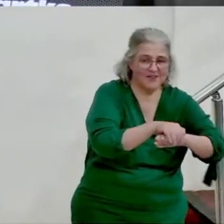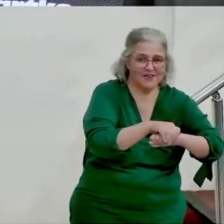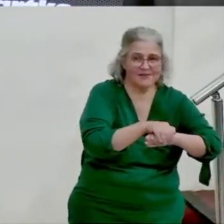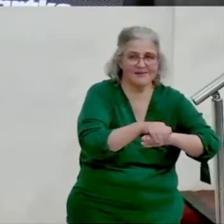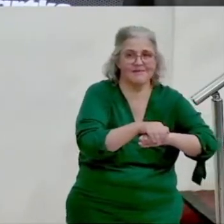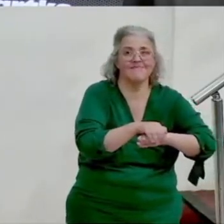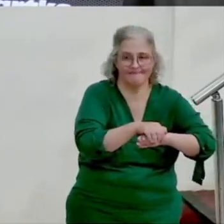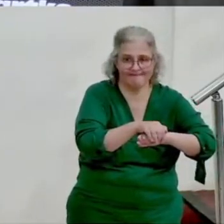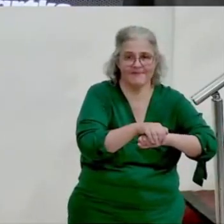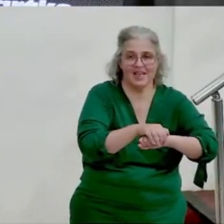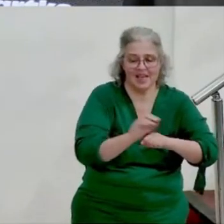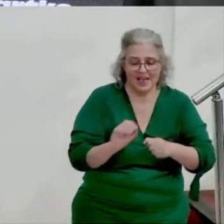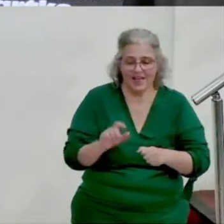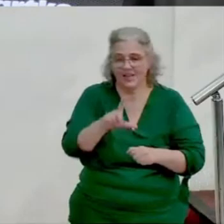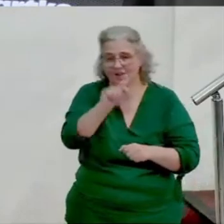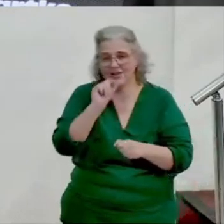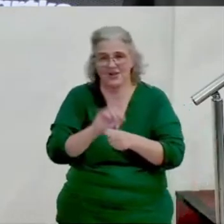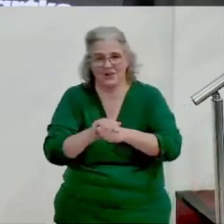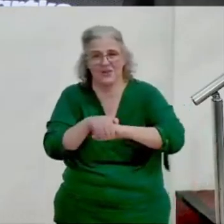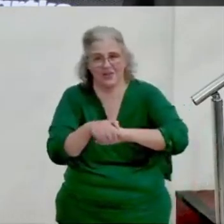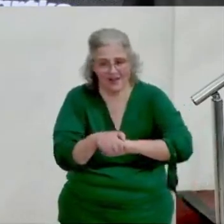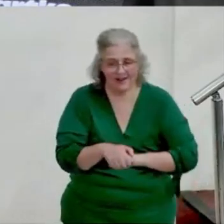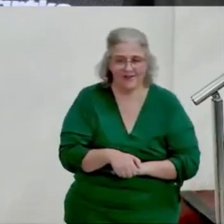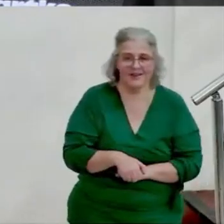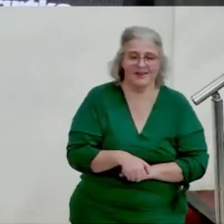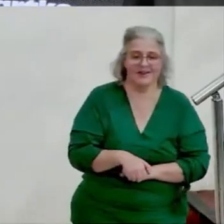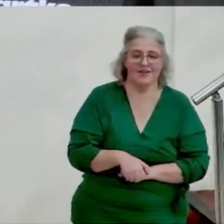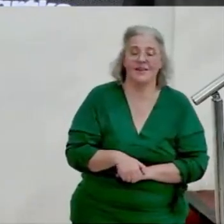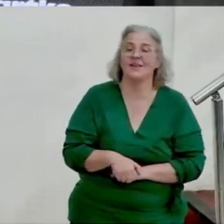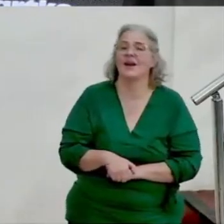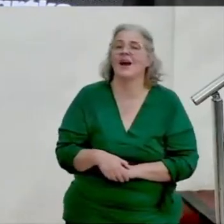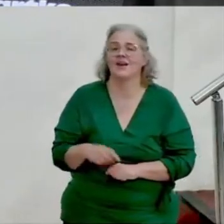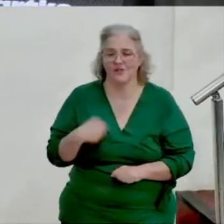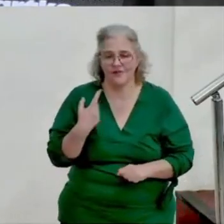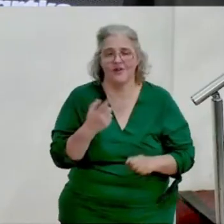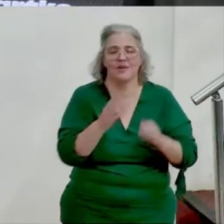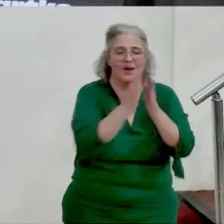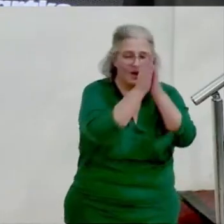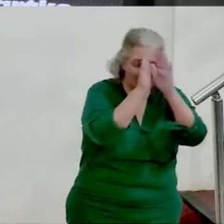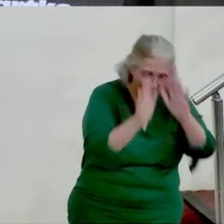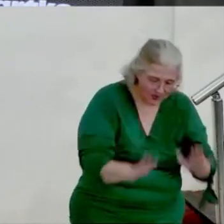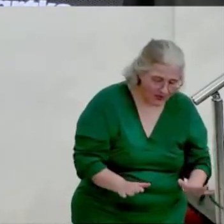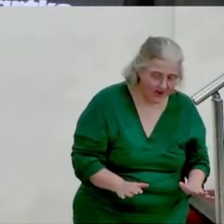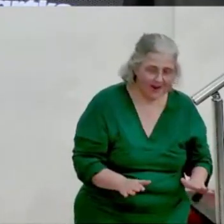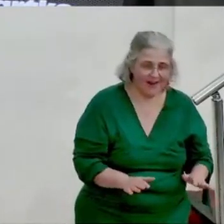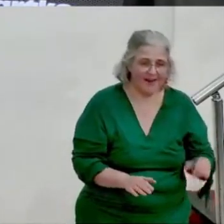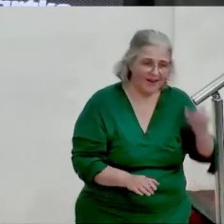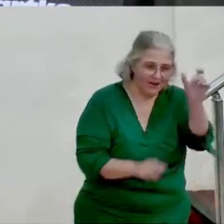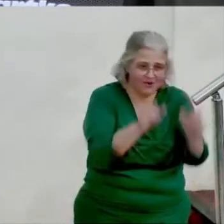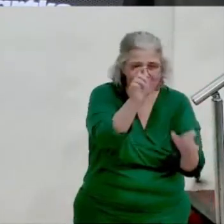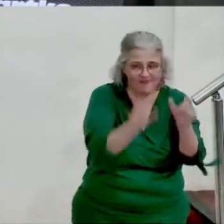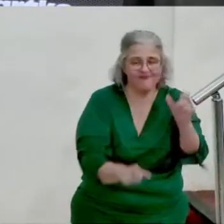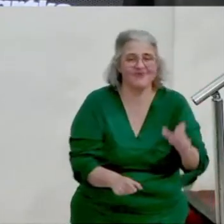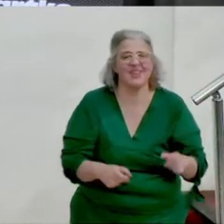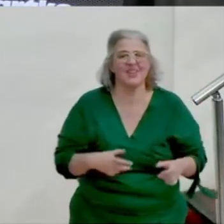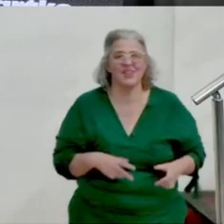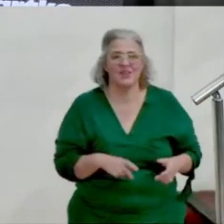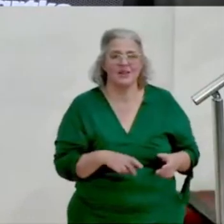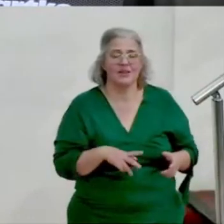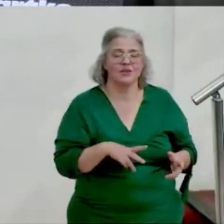si mesmos em vez do Senhor, escolhendo adorar a criatura em vez do Criador, escolhendo a voz da serpente em vez da voz de